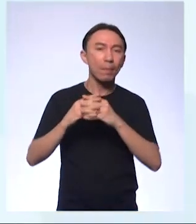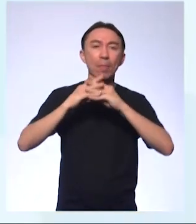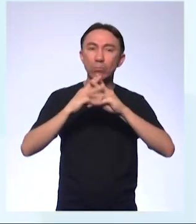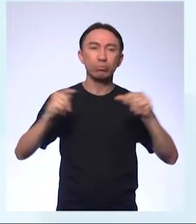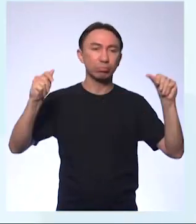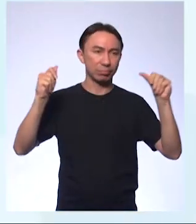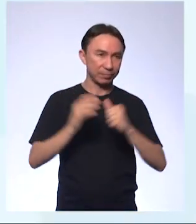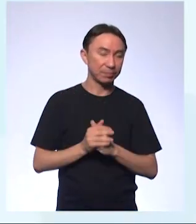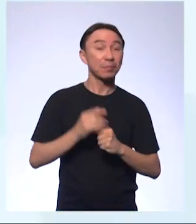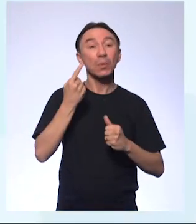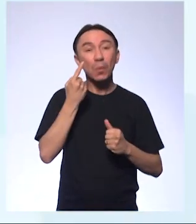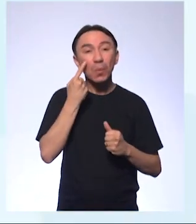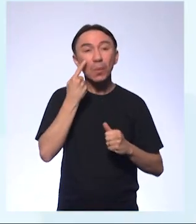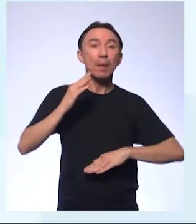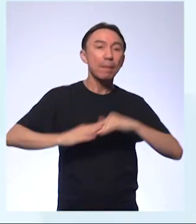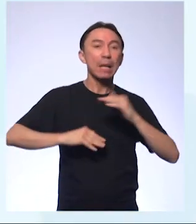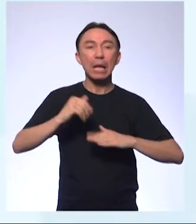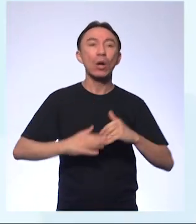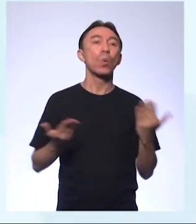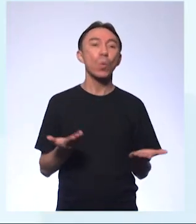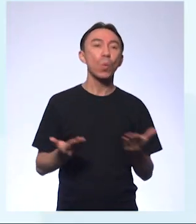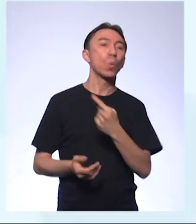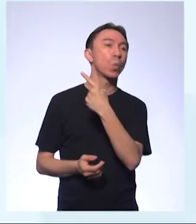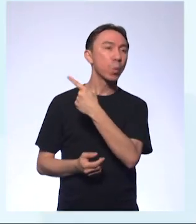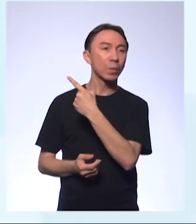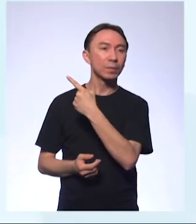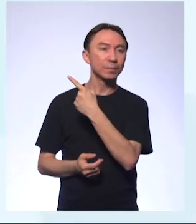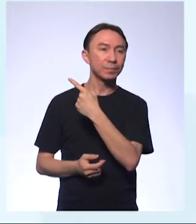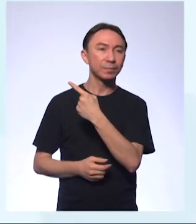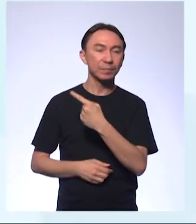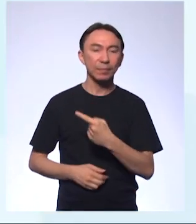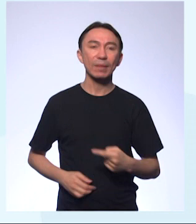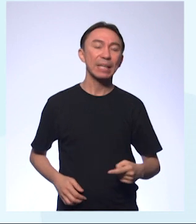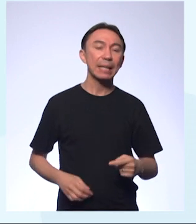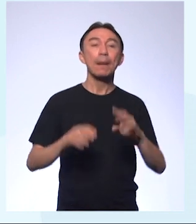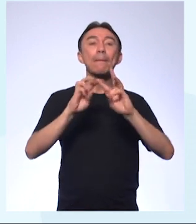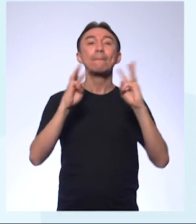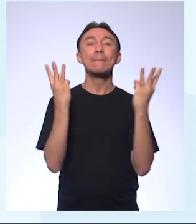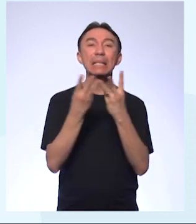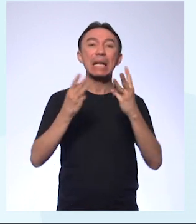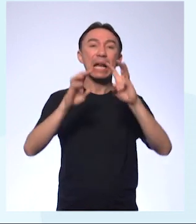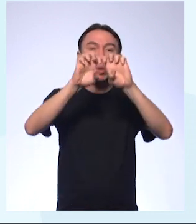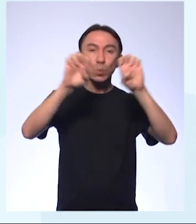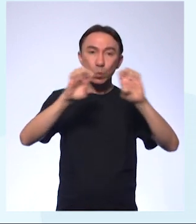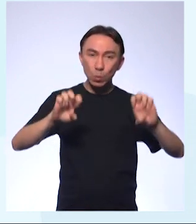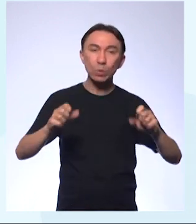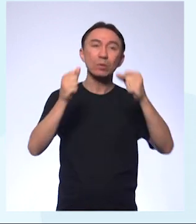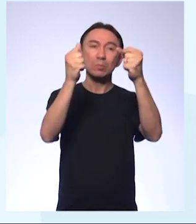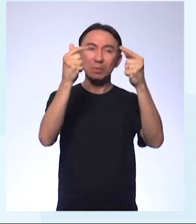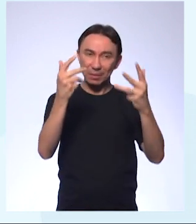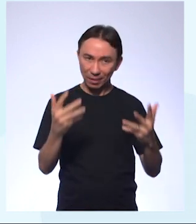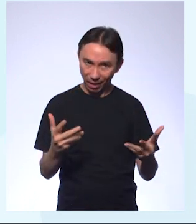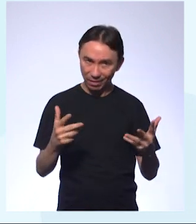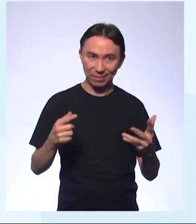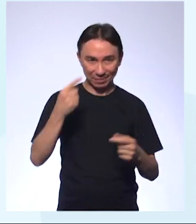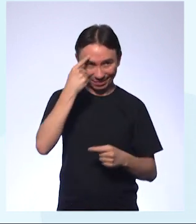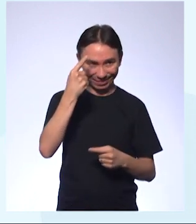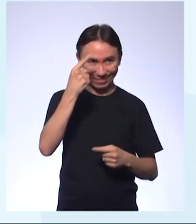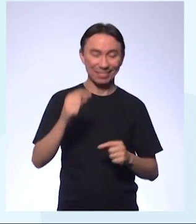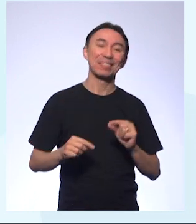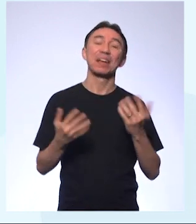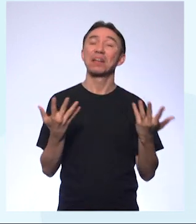tema recorrente no que vocês deixaram, e também as habilidades devem ser retomadas para que algumas dúvidas sejam esclarecidas,